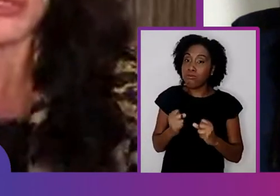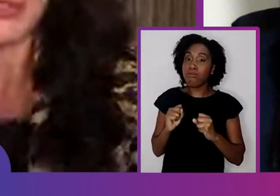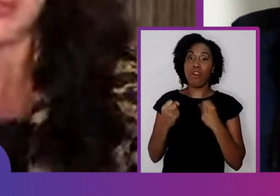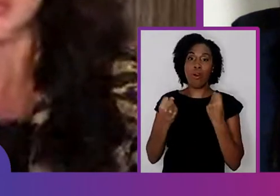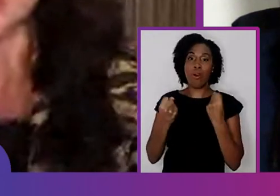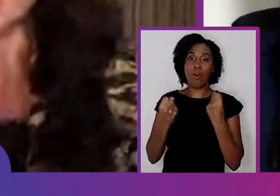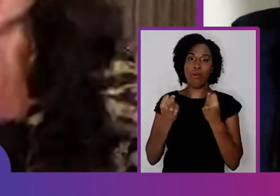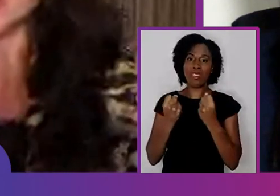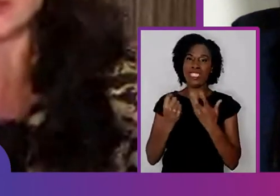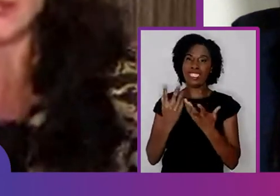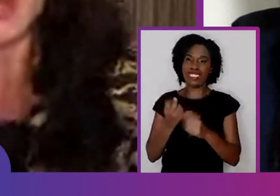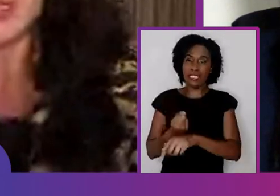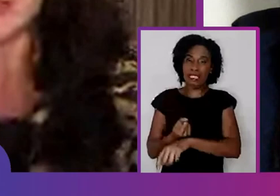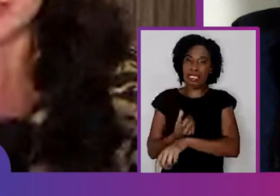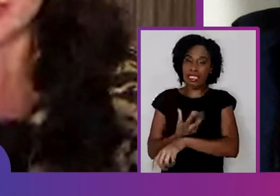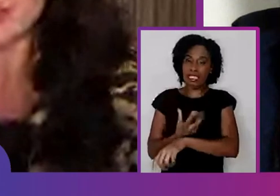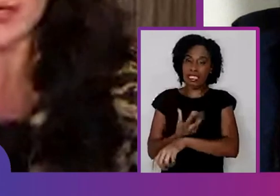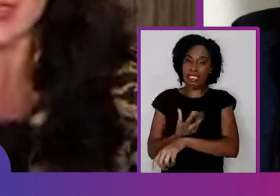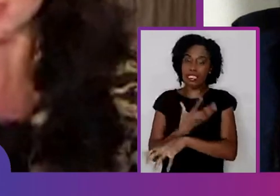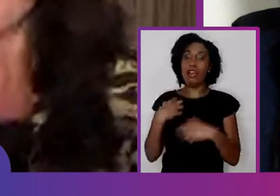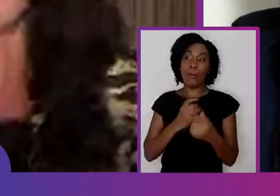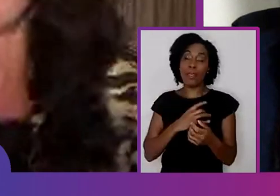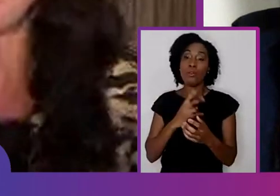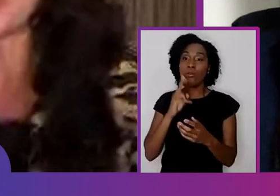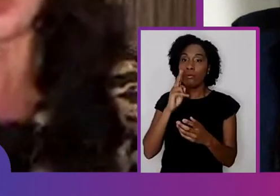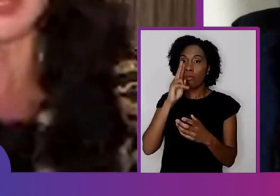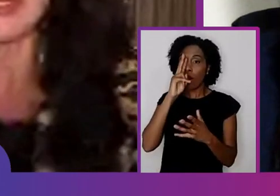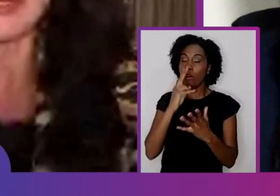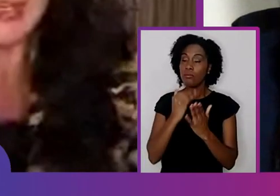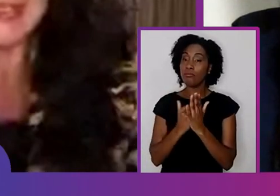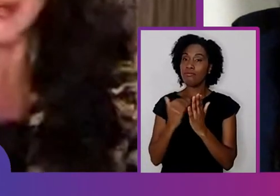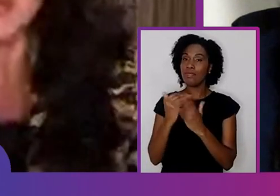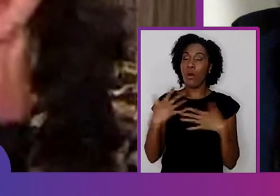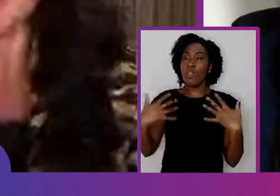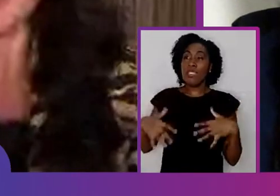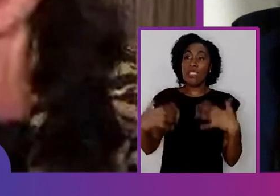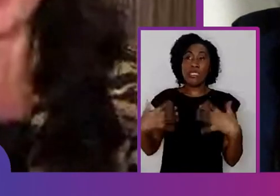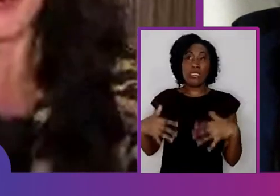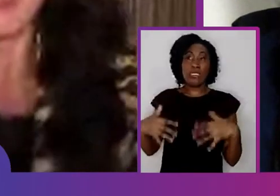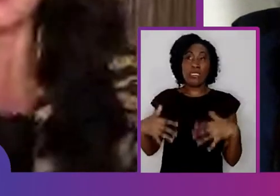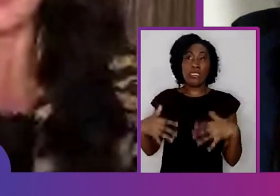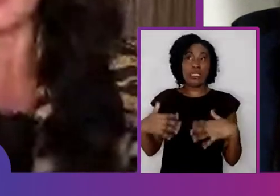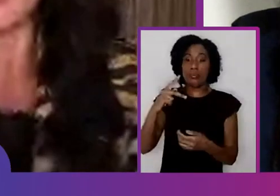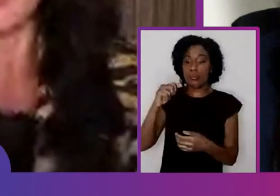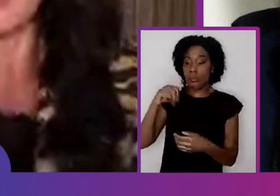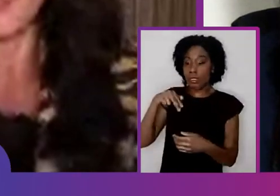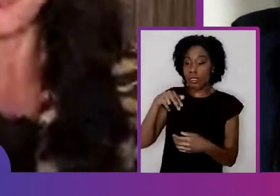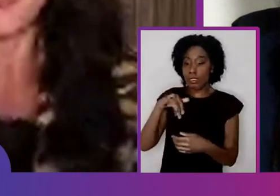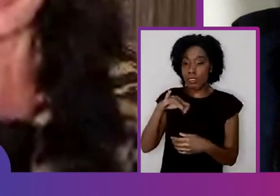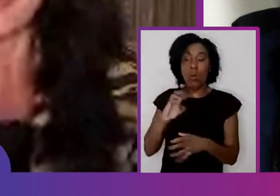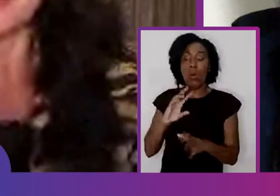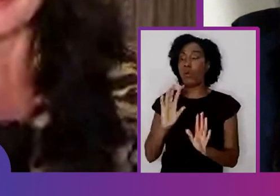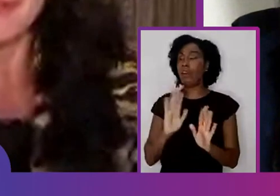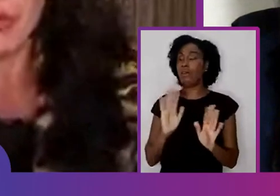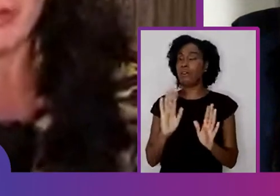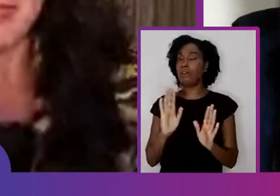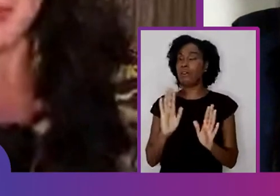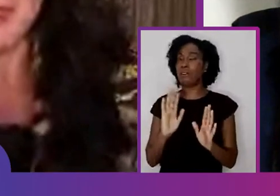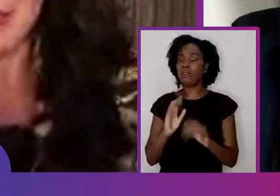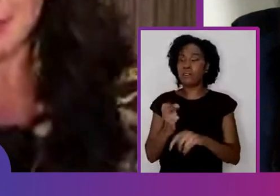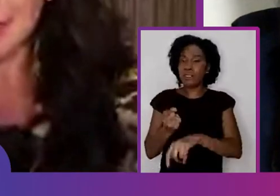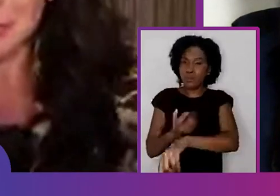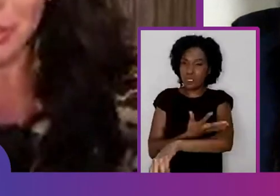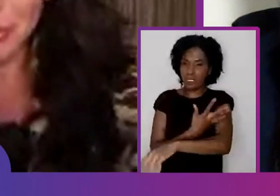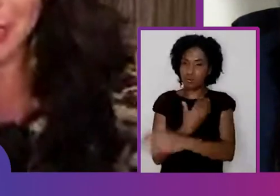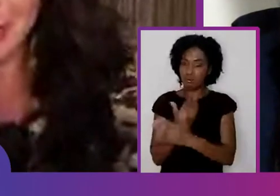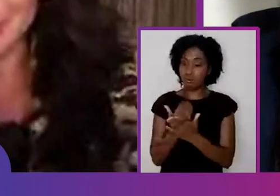de angústia, seja de medo, seja de pânico ou de reação, qualquer emoção muito forte, não